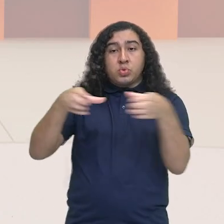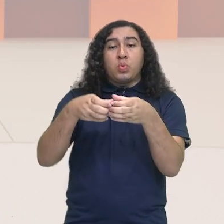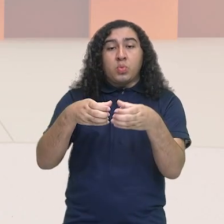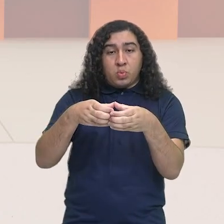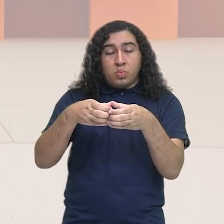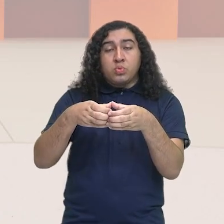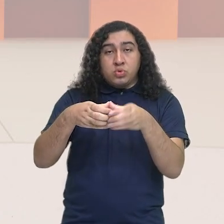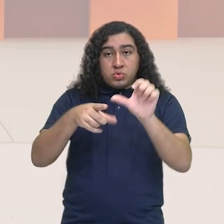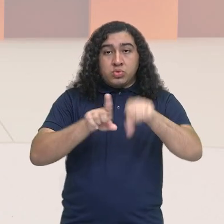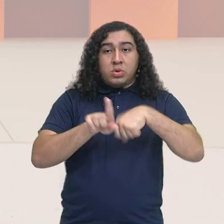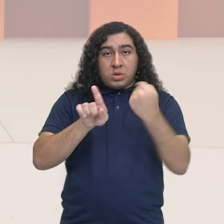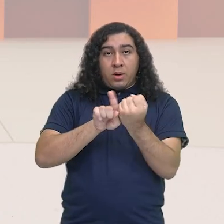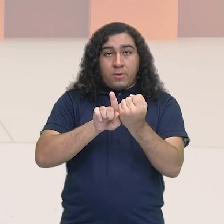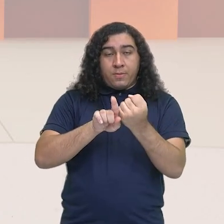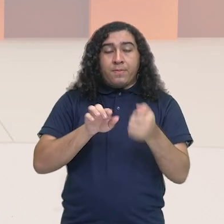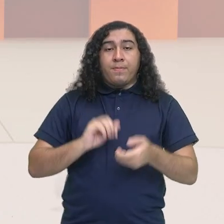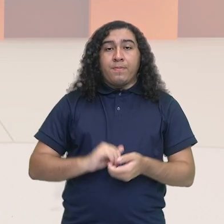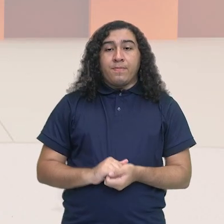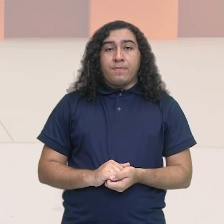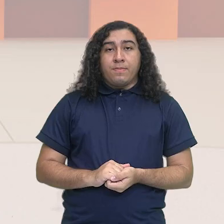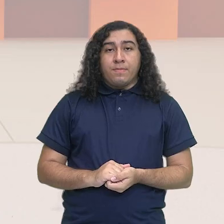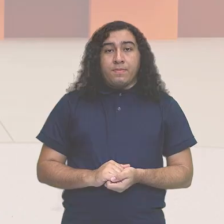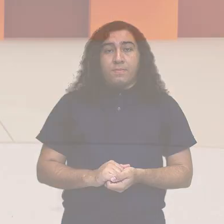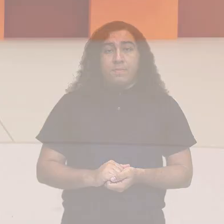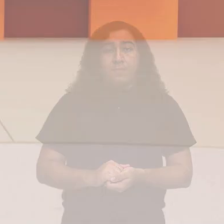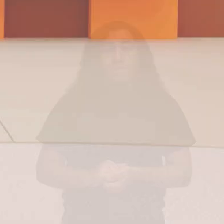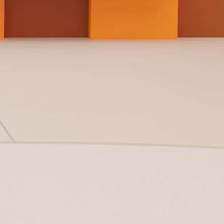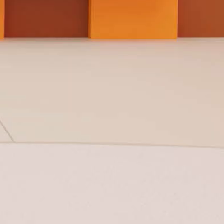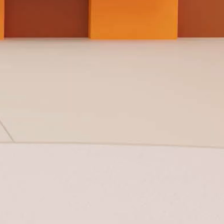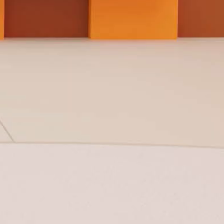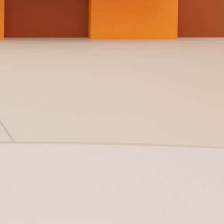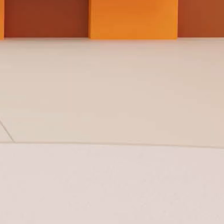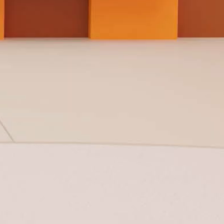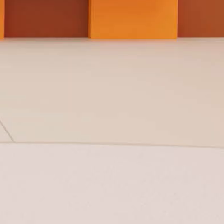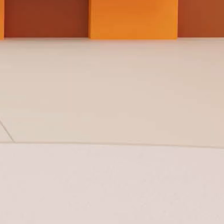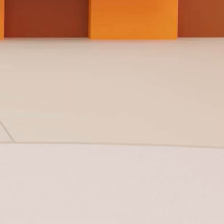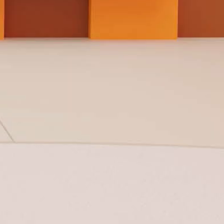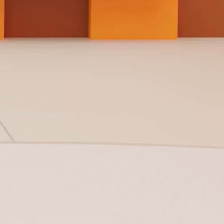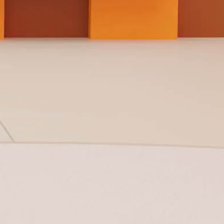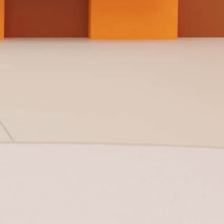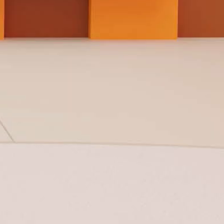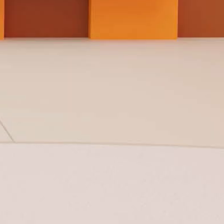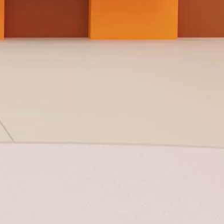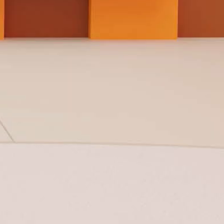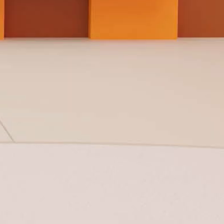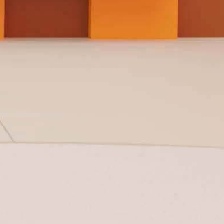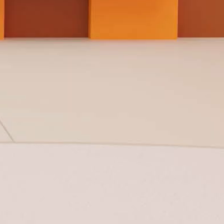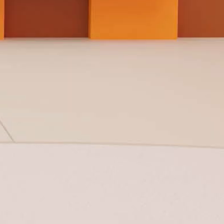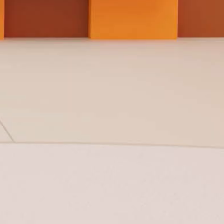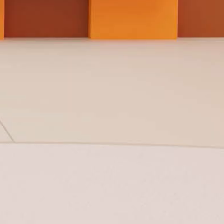estes e os grupos sociais. Então, a interação é essa relação que você